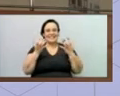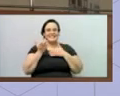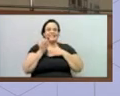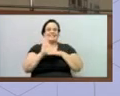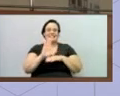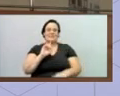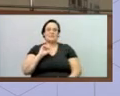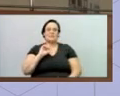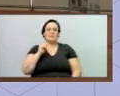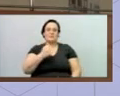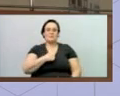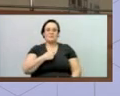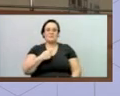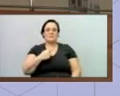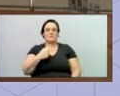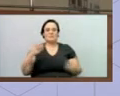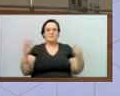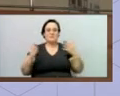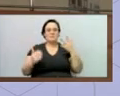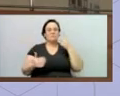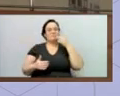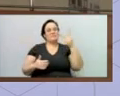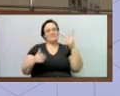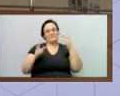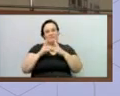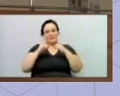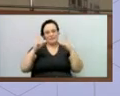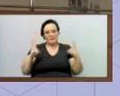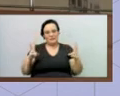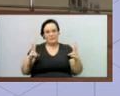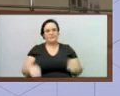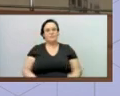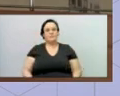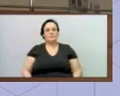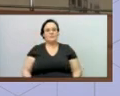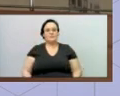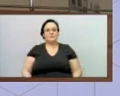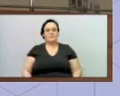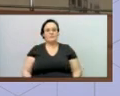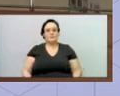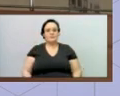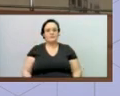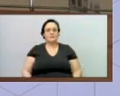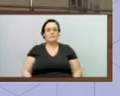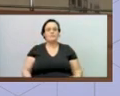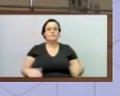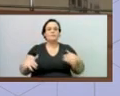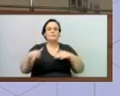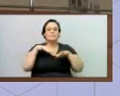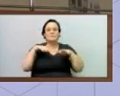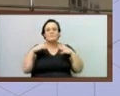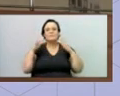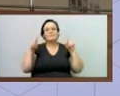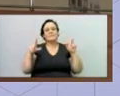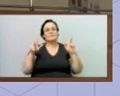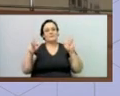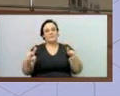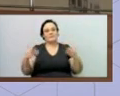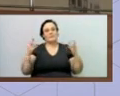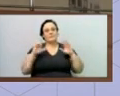eu acho que hoje em dia falar de virtual e físico é falar meio que da mesma coisa vai ser difícil que projeto não tem